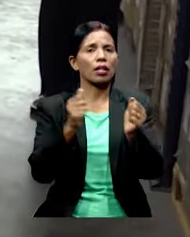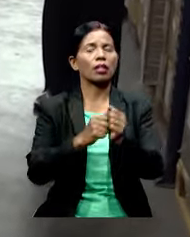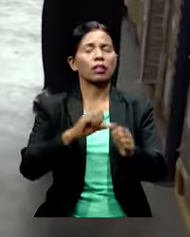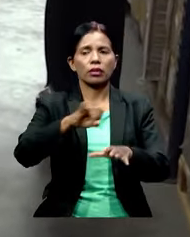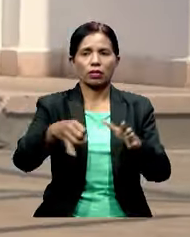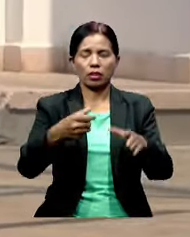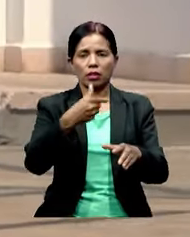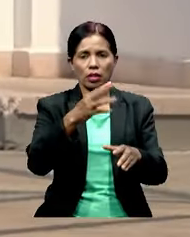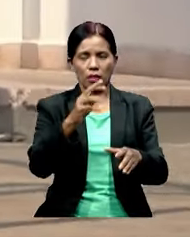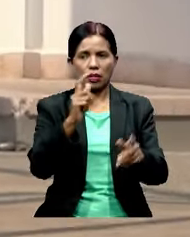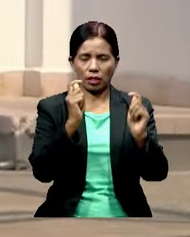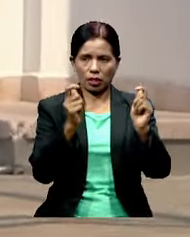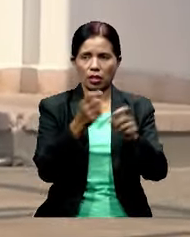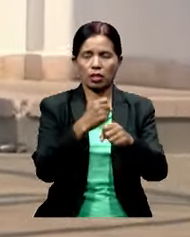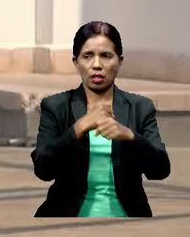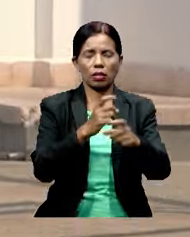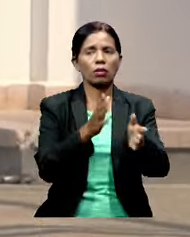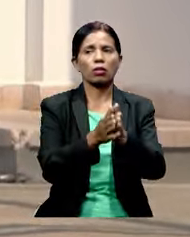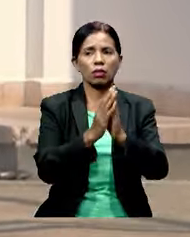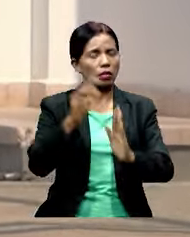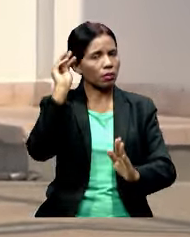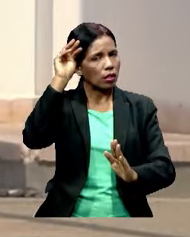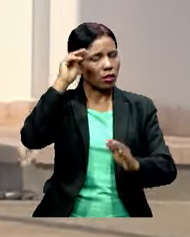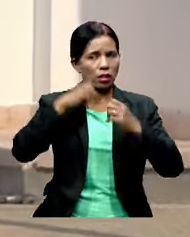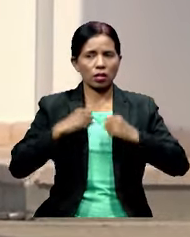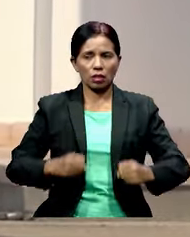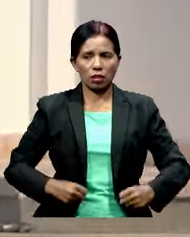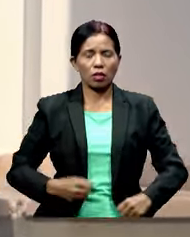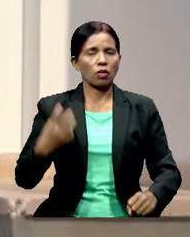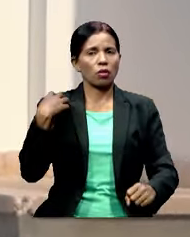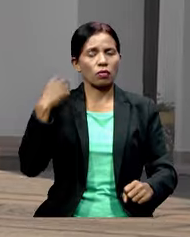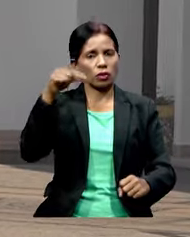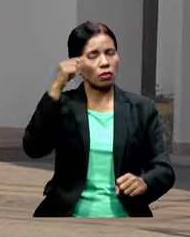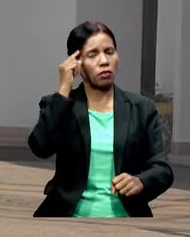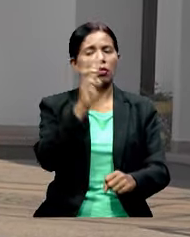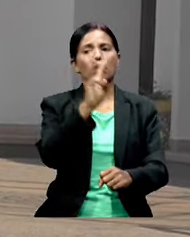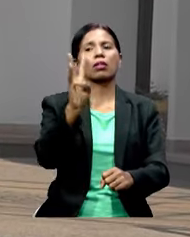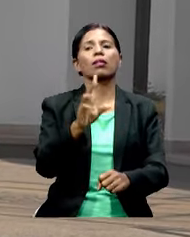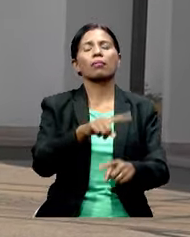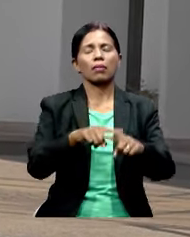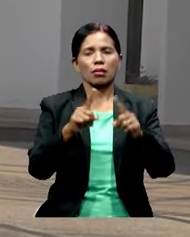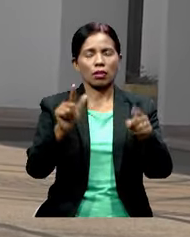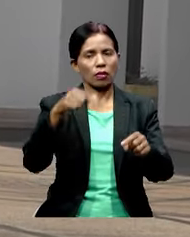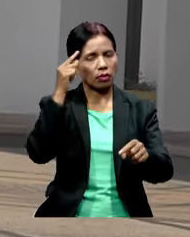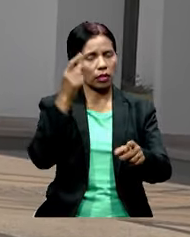jornalista Ziemeni tenta tu halo confirmação no ministra Saúde e a Palácio e Governo quarta ne, mai be governante ne,